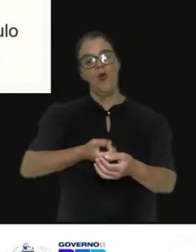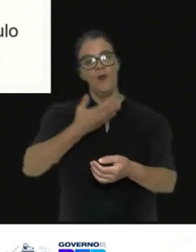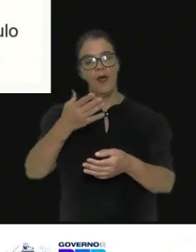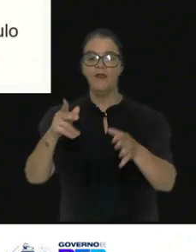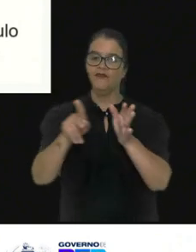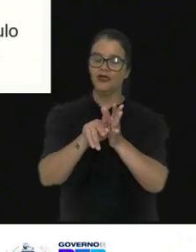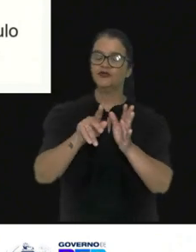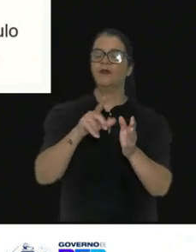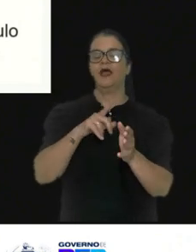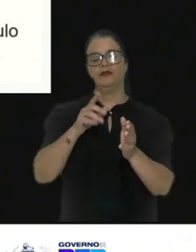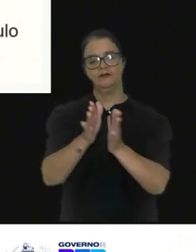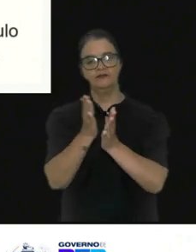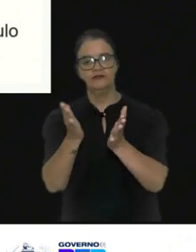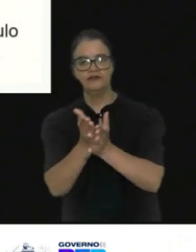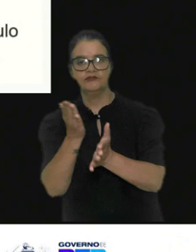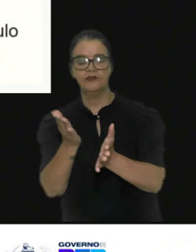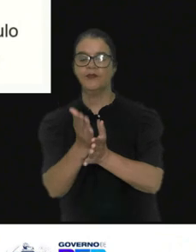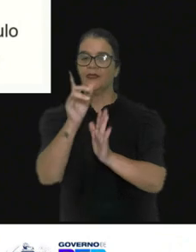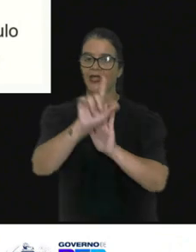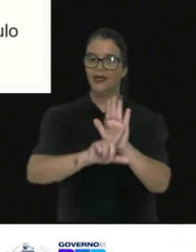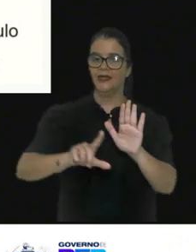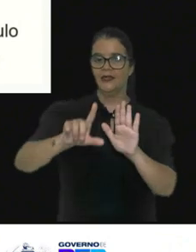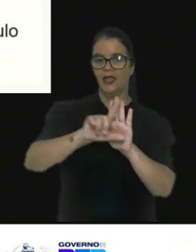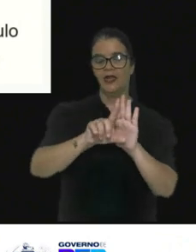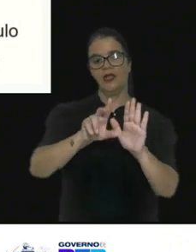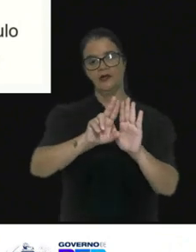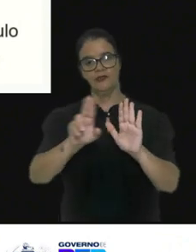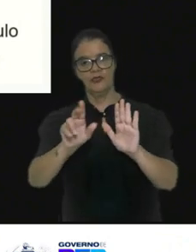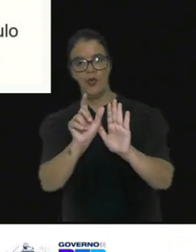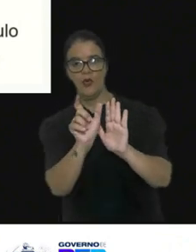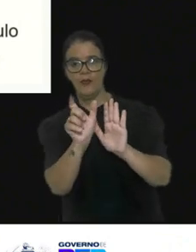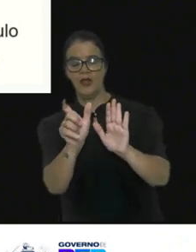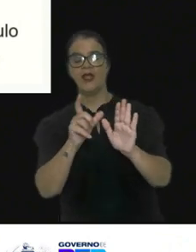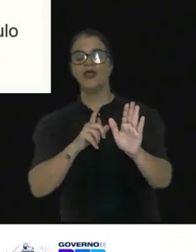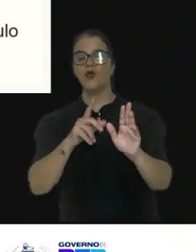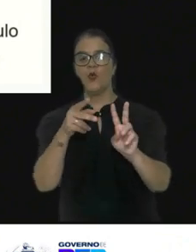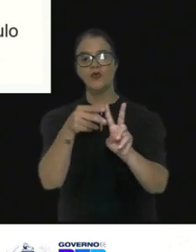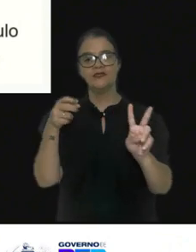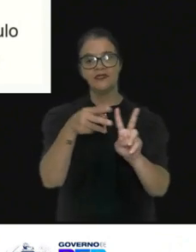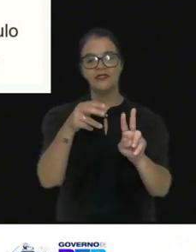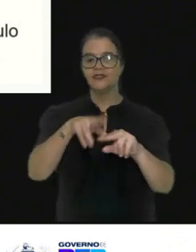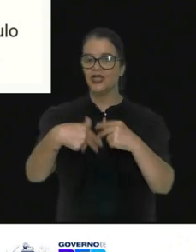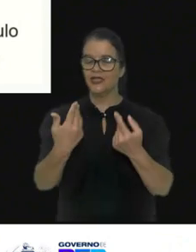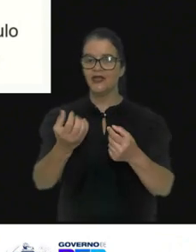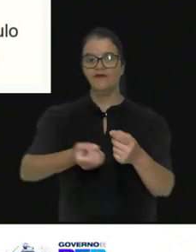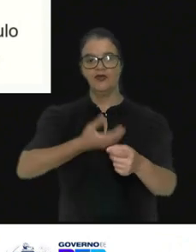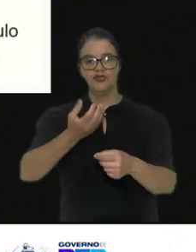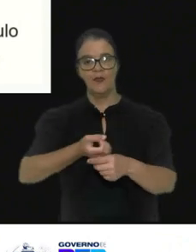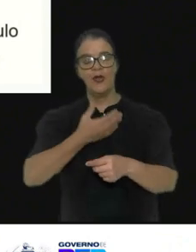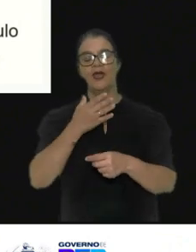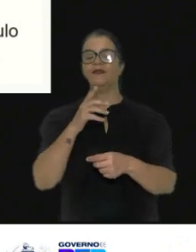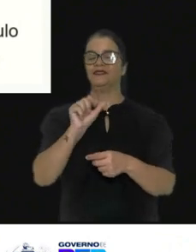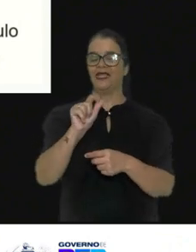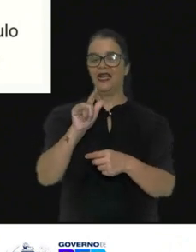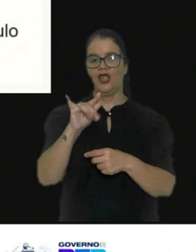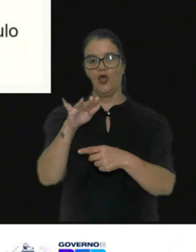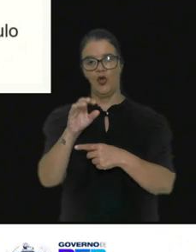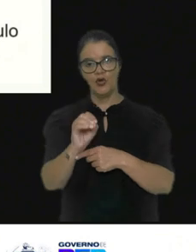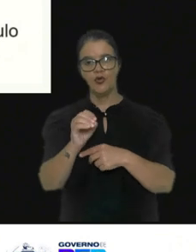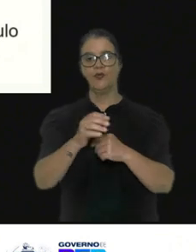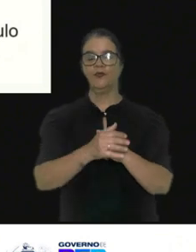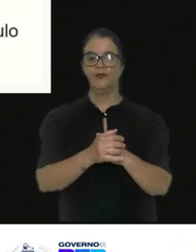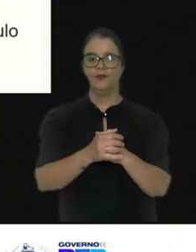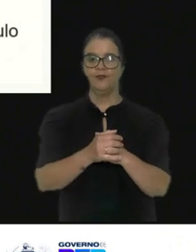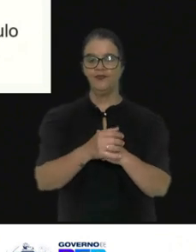na fé cristã. O poema faz parte da obra literária de Anchieta que visava converter os indígenas através de